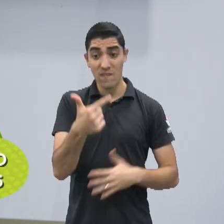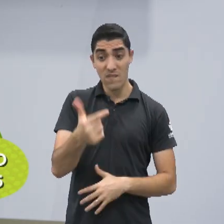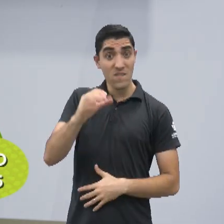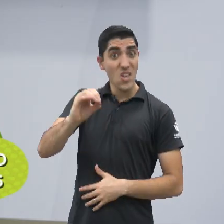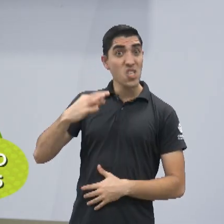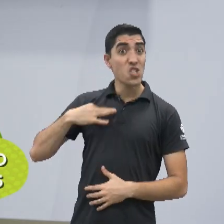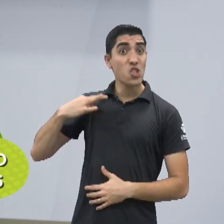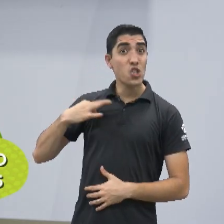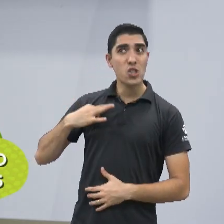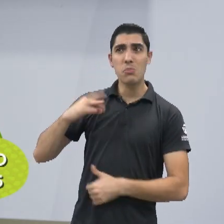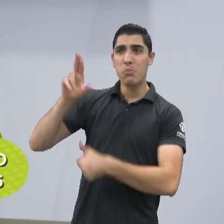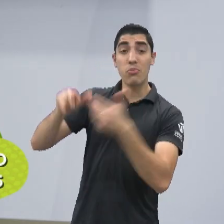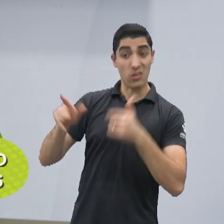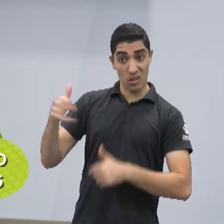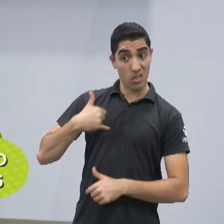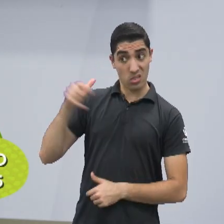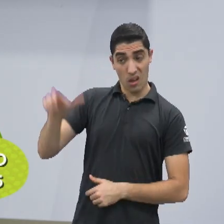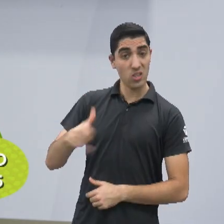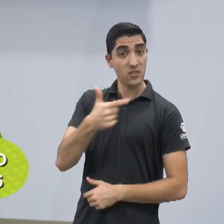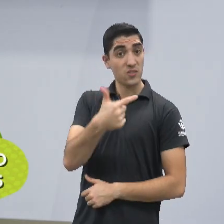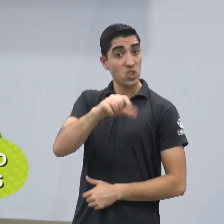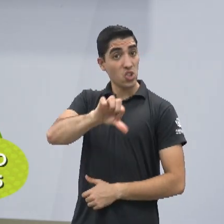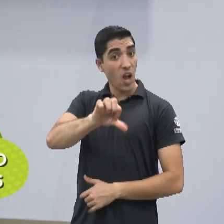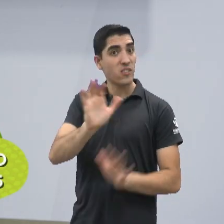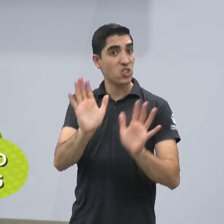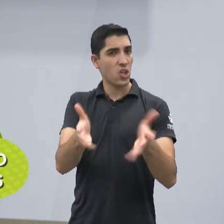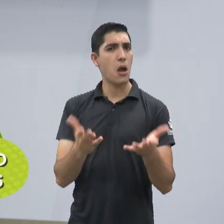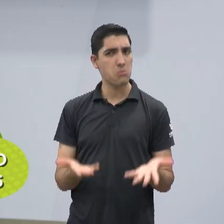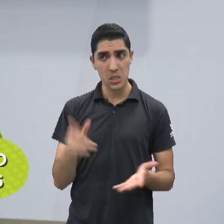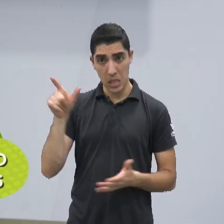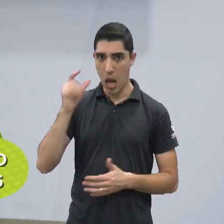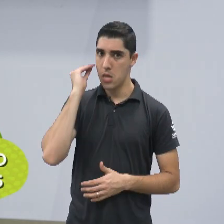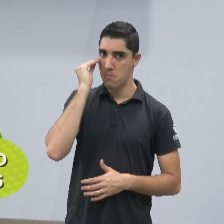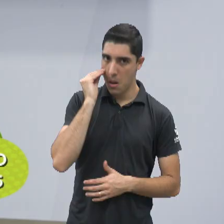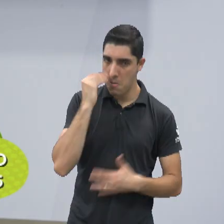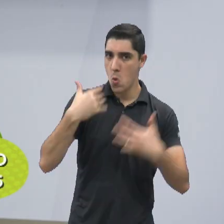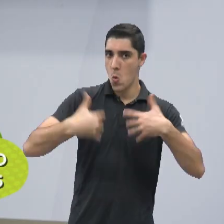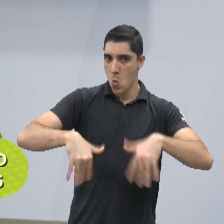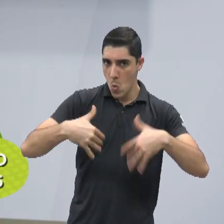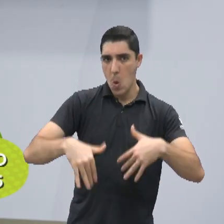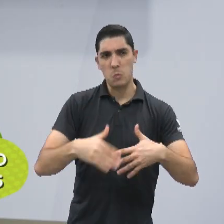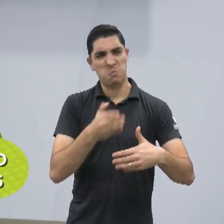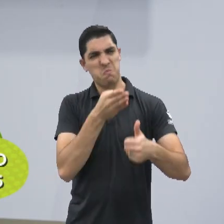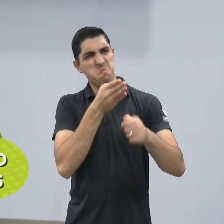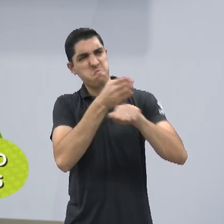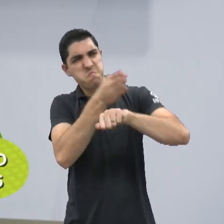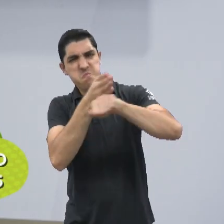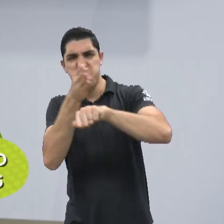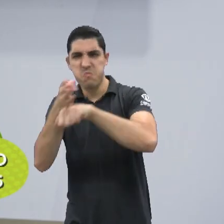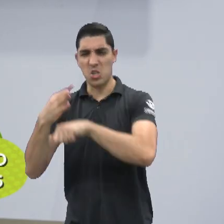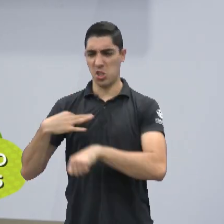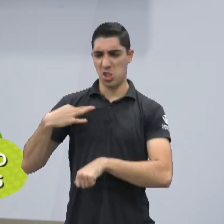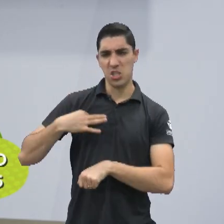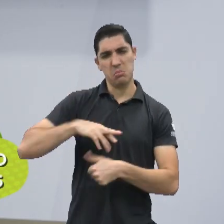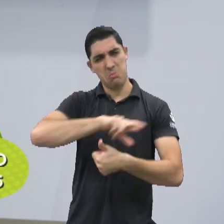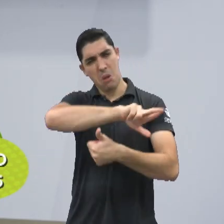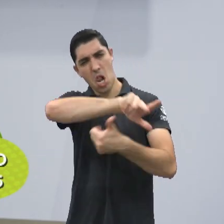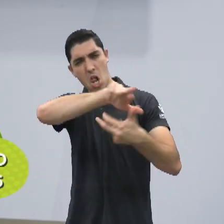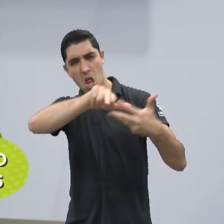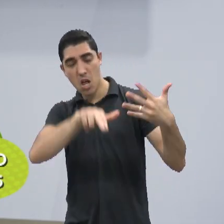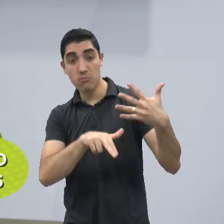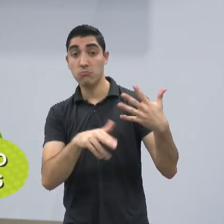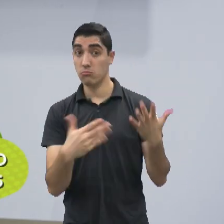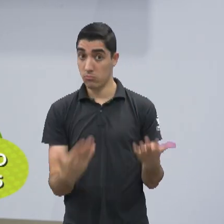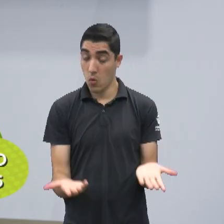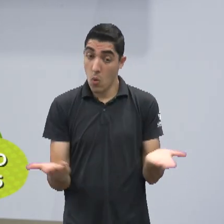29 anos e bastante experiências aí em várias equipes do Brasil, em vários campeonatos. A gente espera que com essas